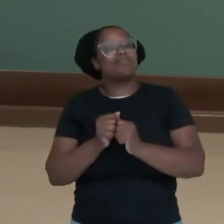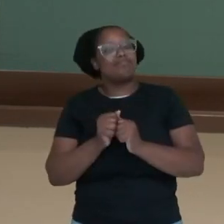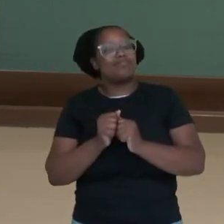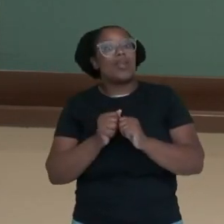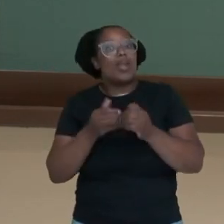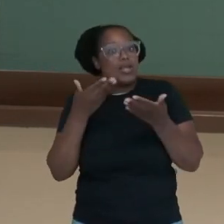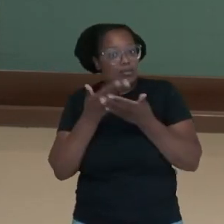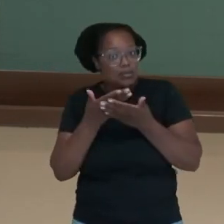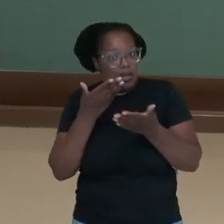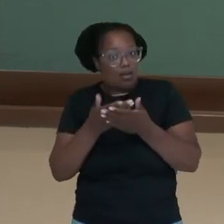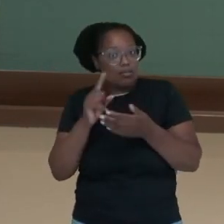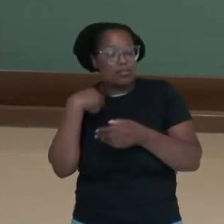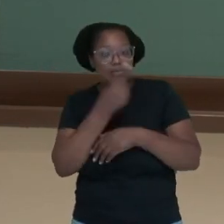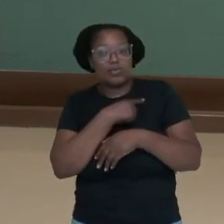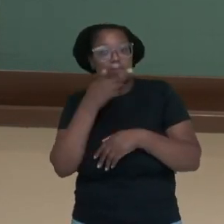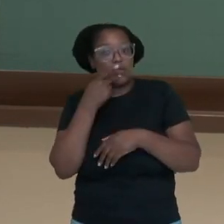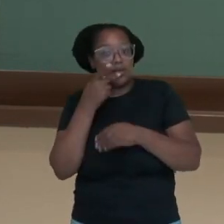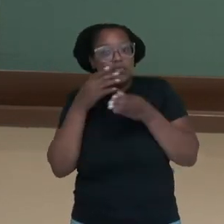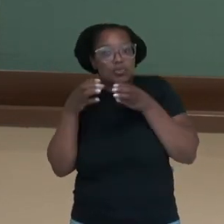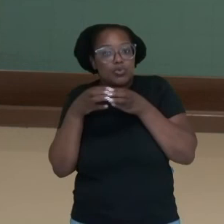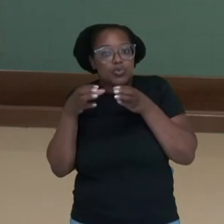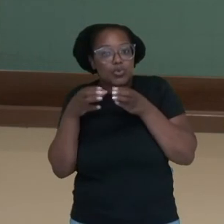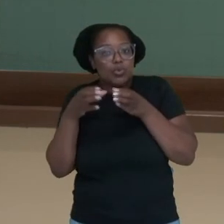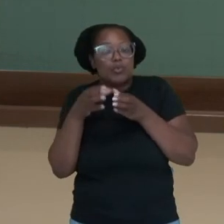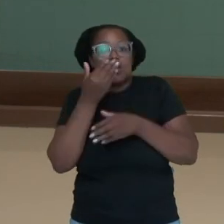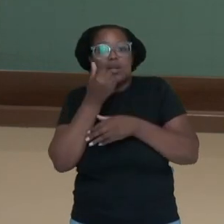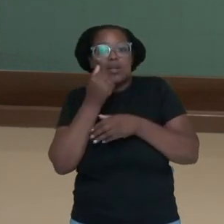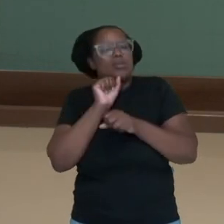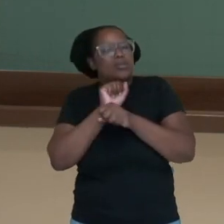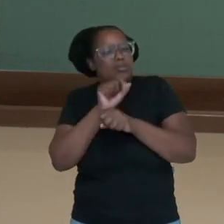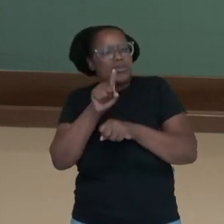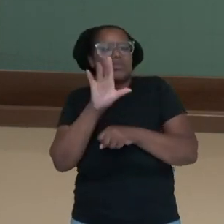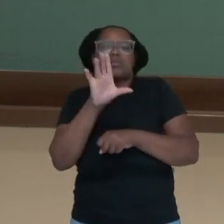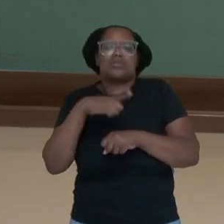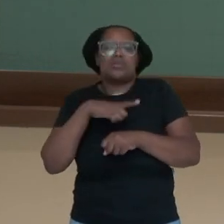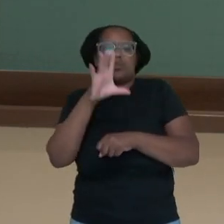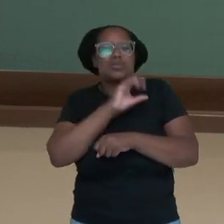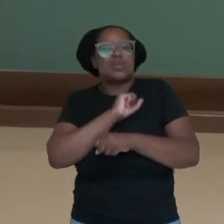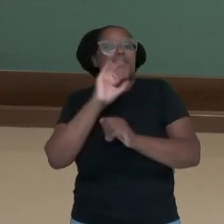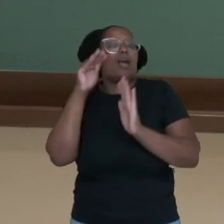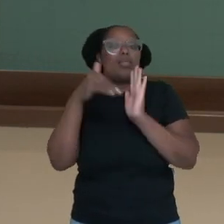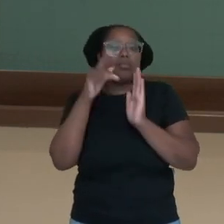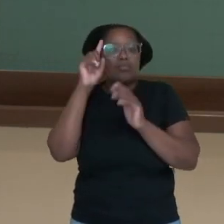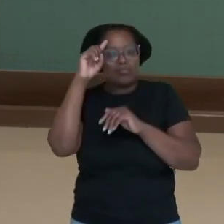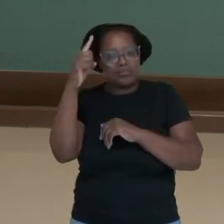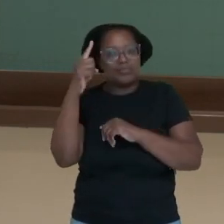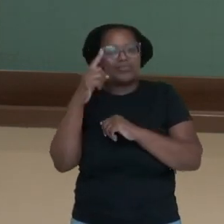Nessa aula, nós falamos sobre cadeia alimentar. Espero que vocês tenham gostado e até breve.